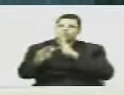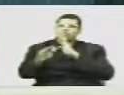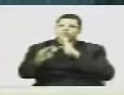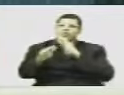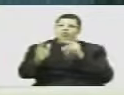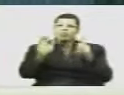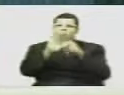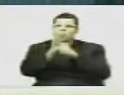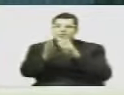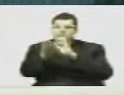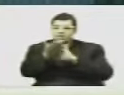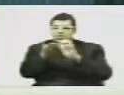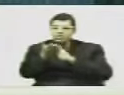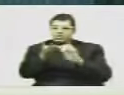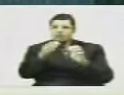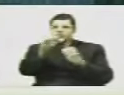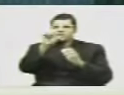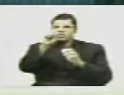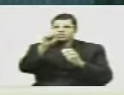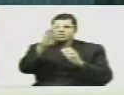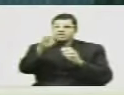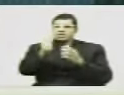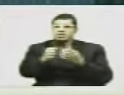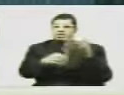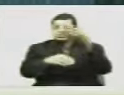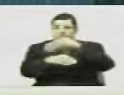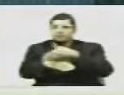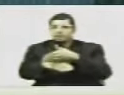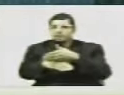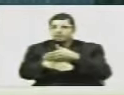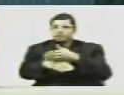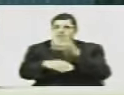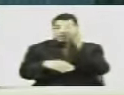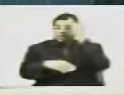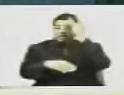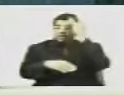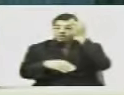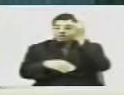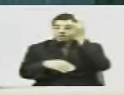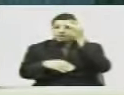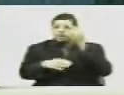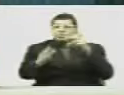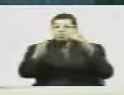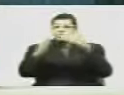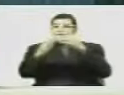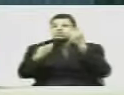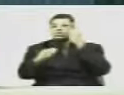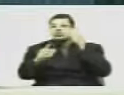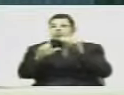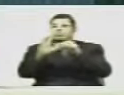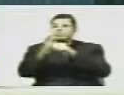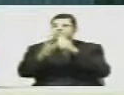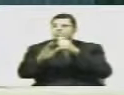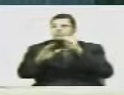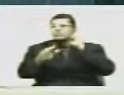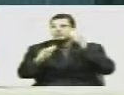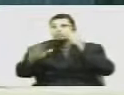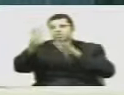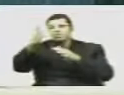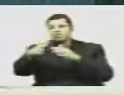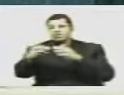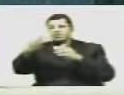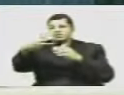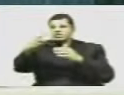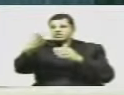o próprio secretário da Cefaz, chegará facilmente a partir do dia 1º de abril a